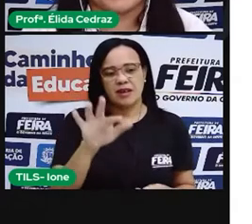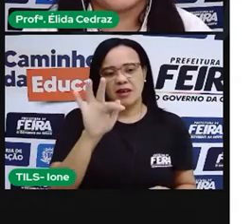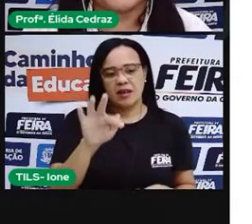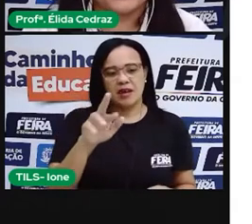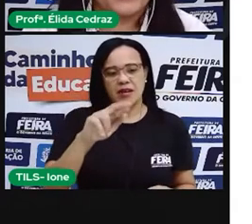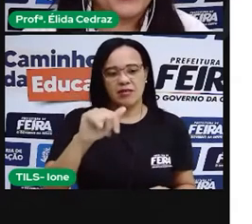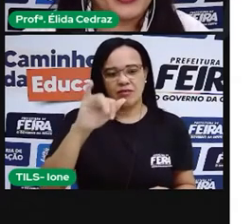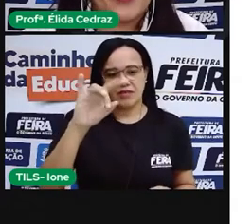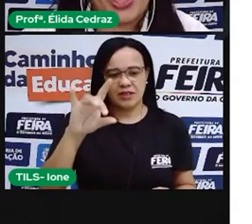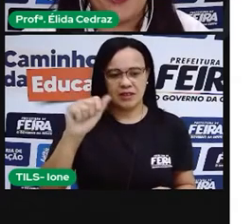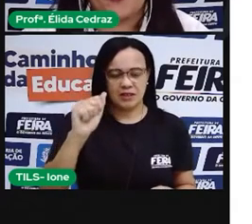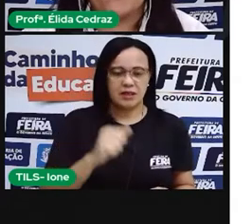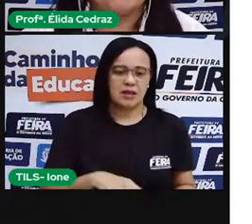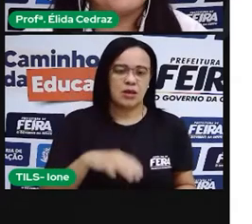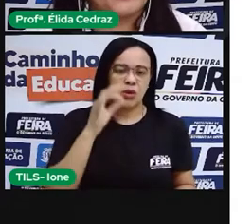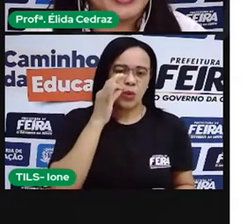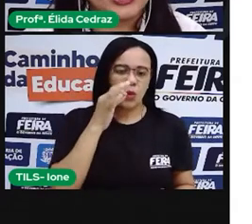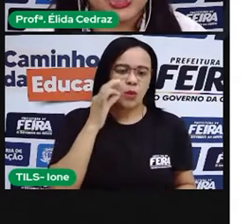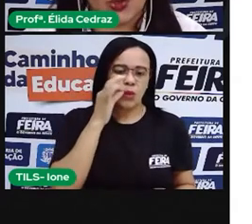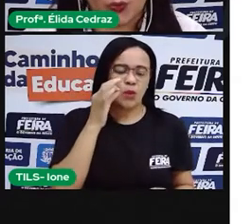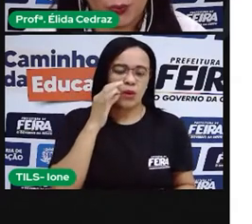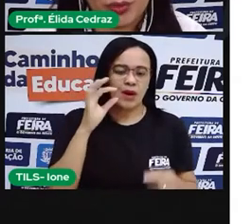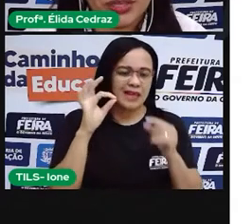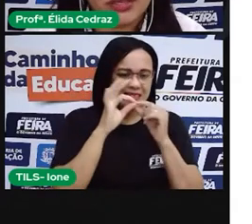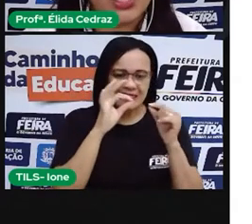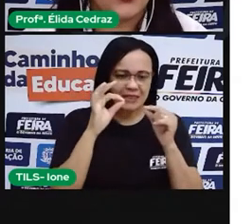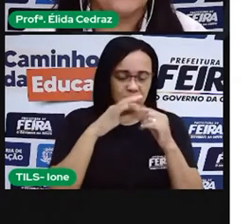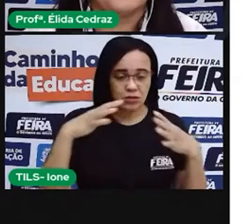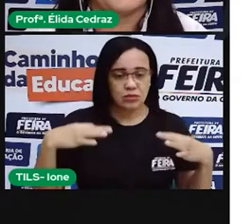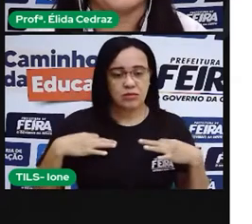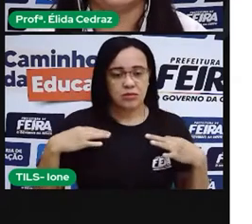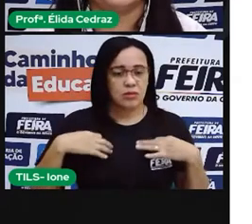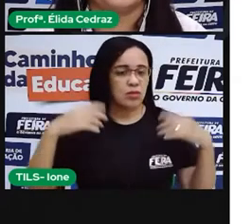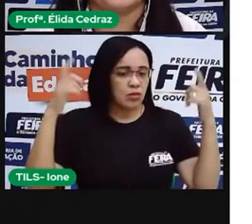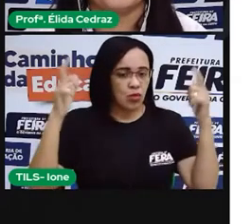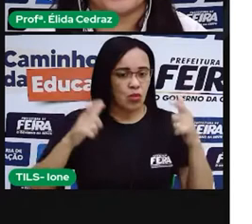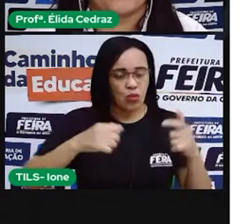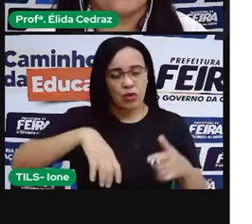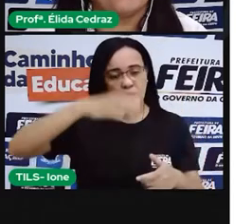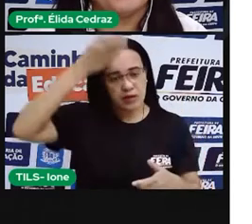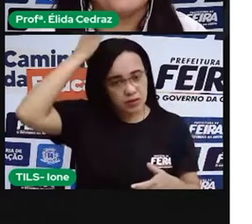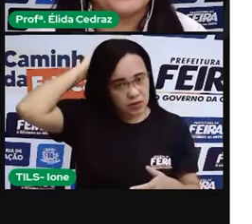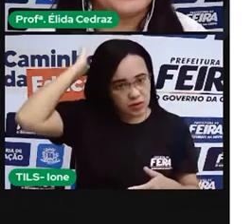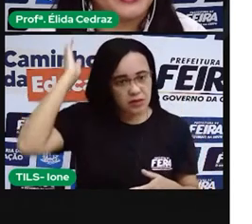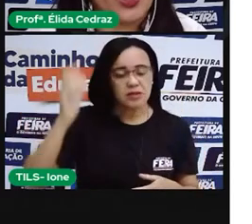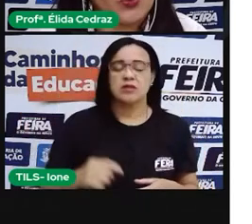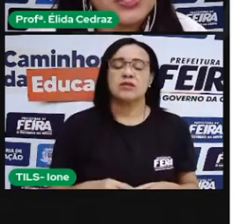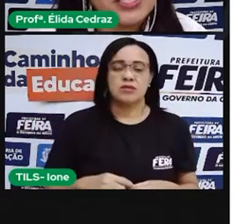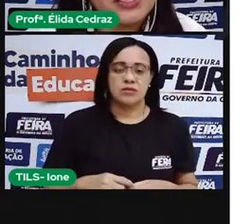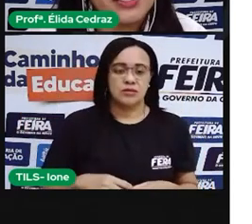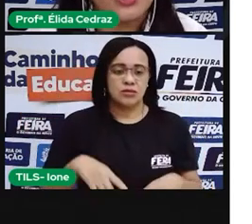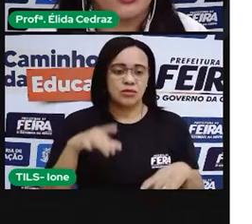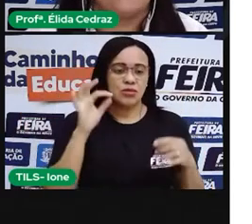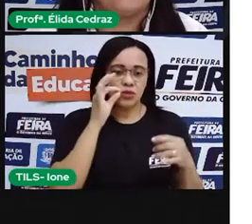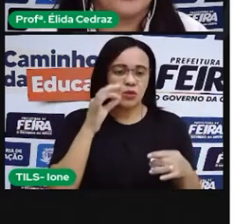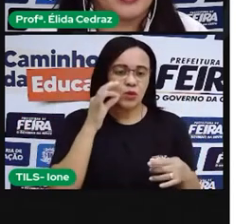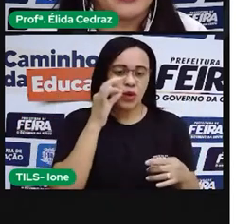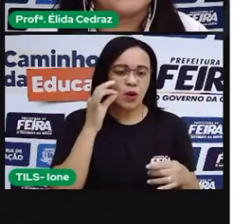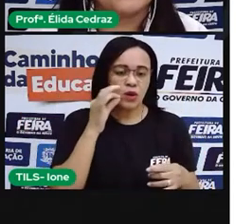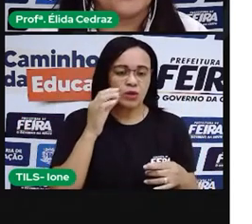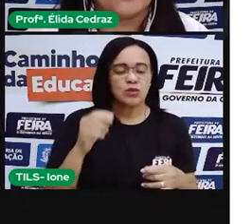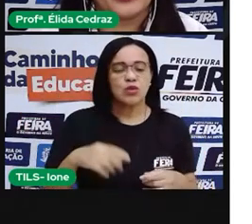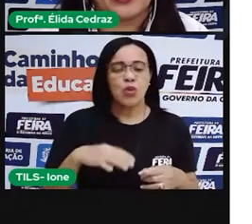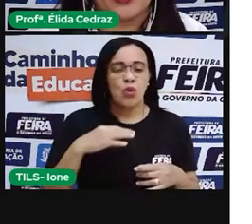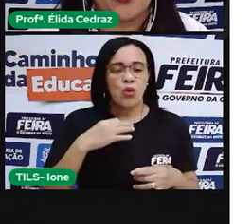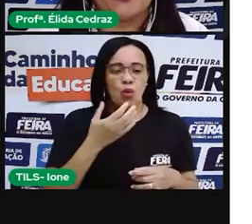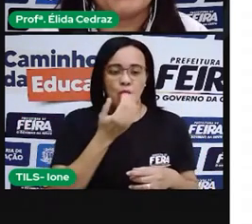O rato roeu a roupa do rei de Roma. O rato roeu a roupa do rei da Rússia. O